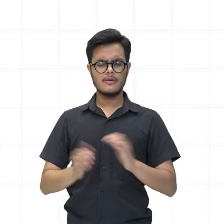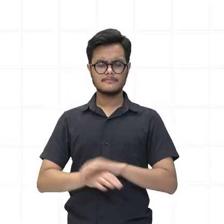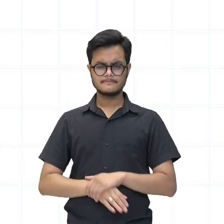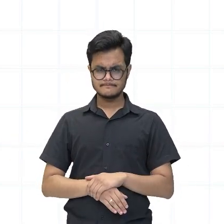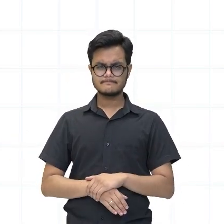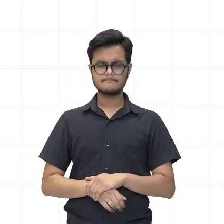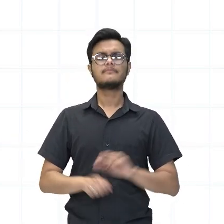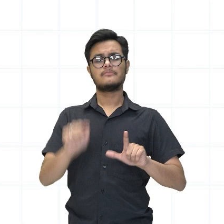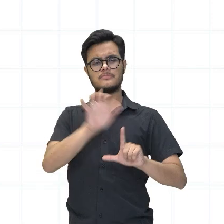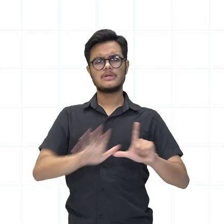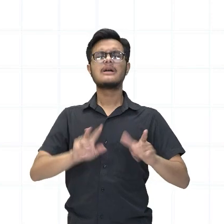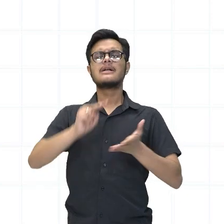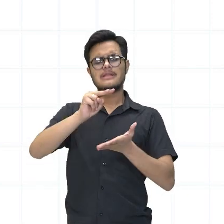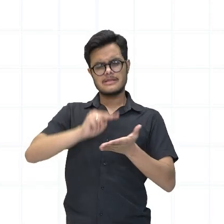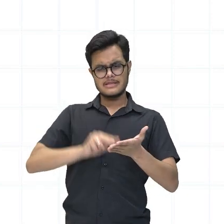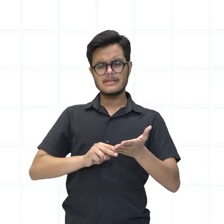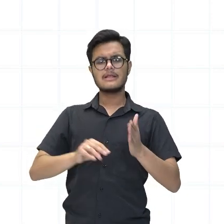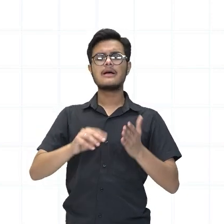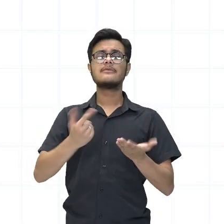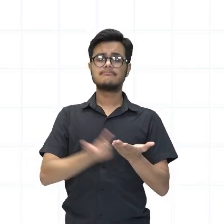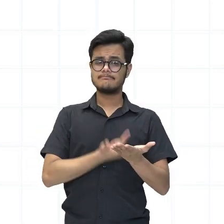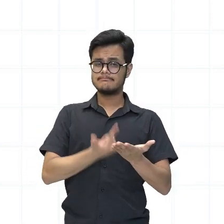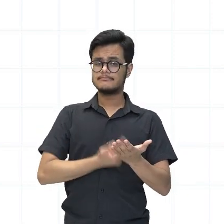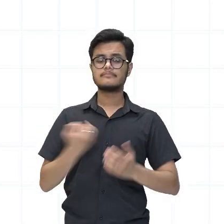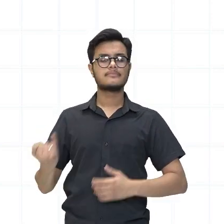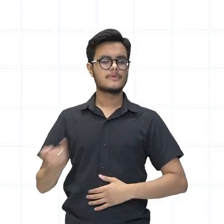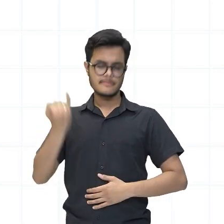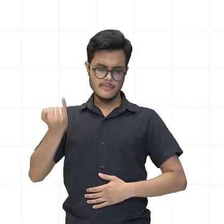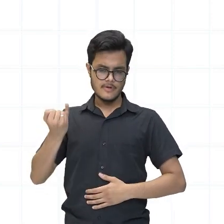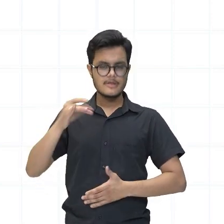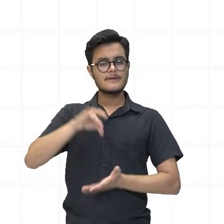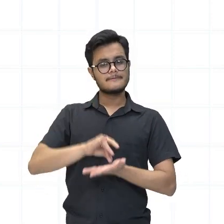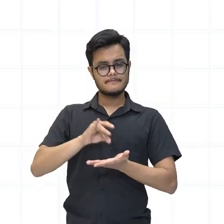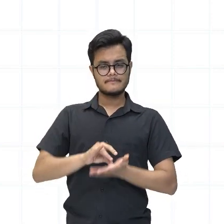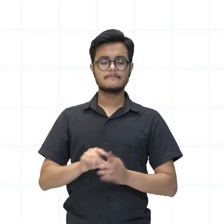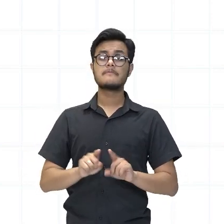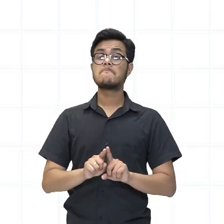vamos ver onde ela foi publicada, porque isso também influencia bastante,